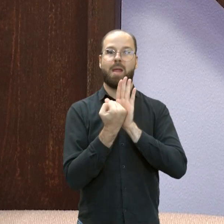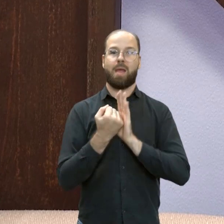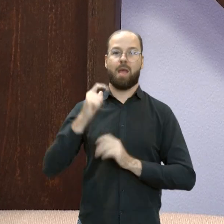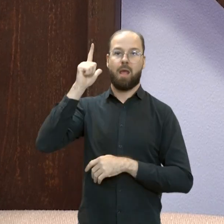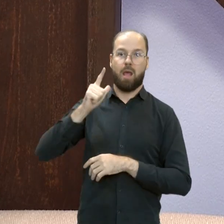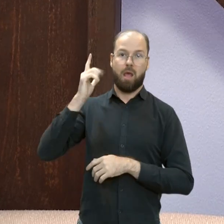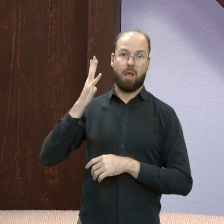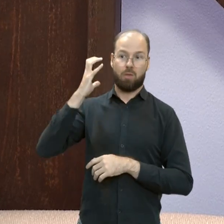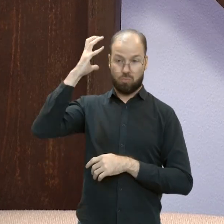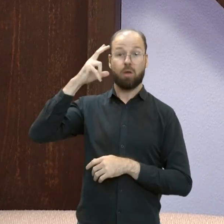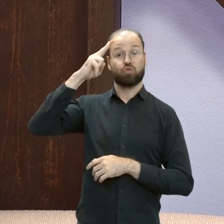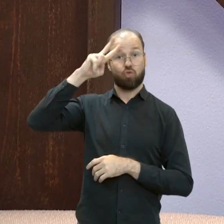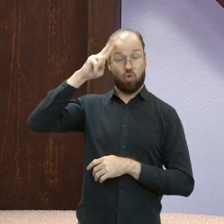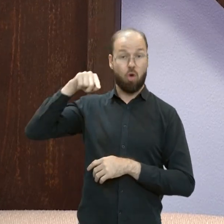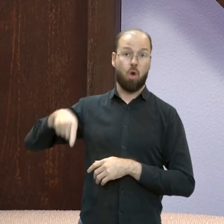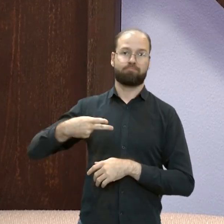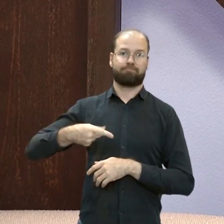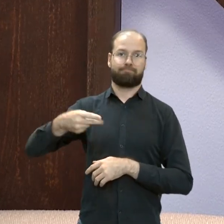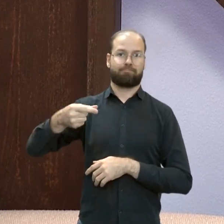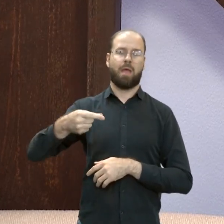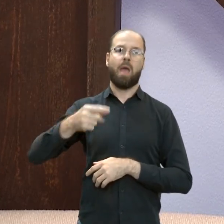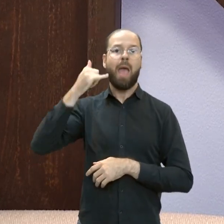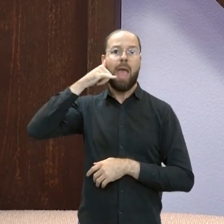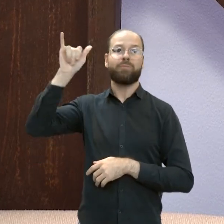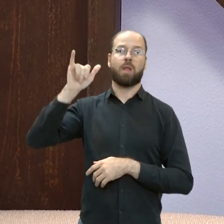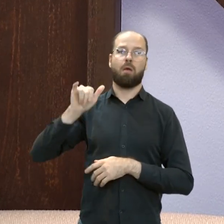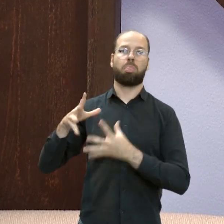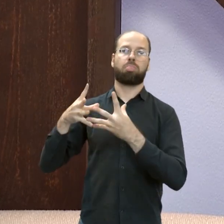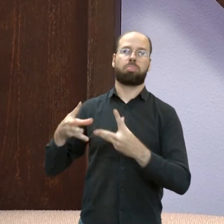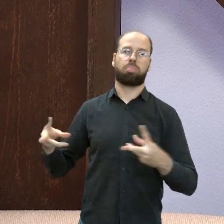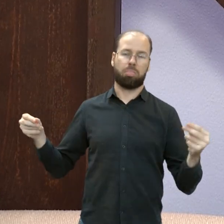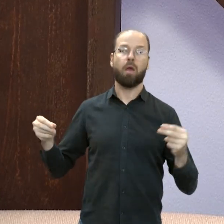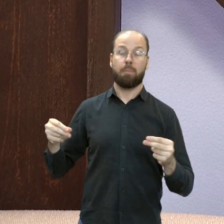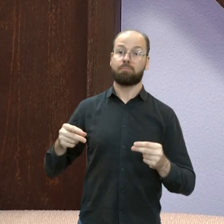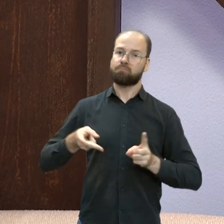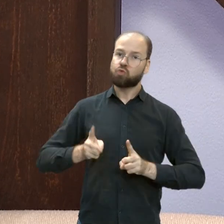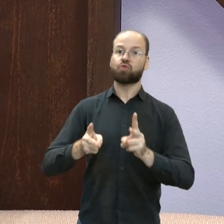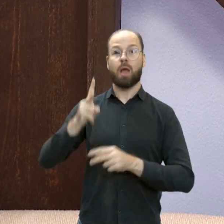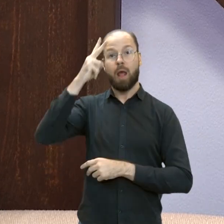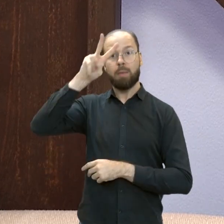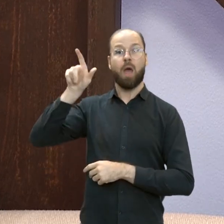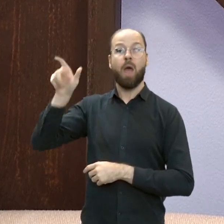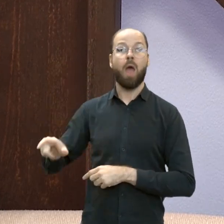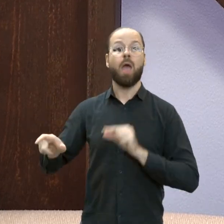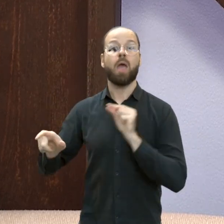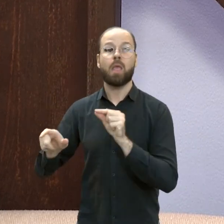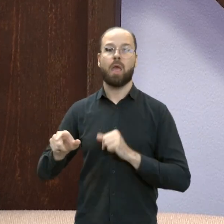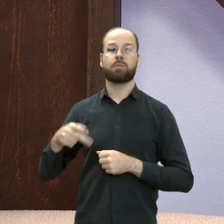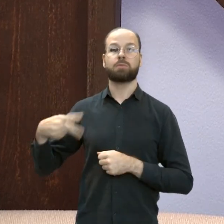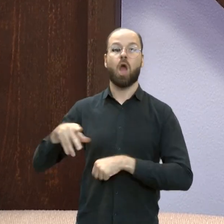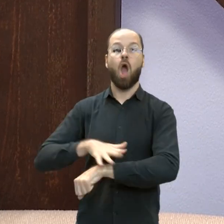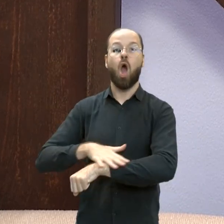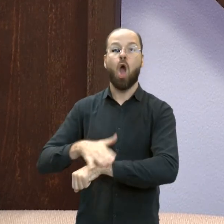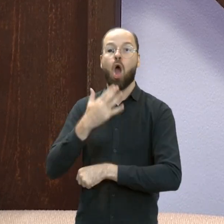se perca na história, né? Para a gente resgatar ela e lembrando quem ela foi, qual a sua cor e qual a sua contribuição para